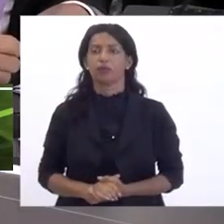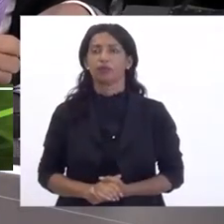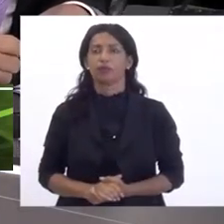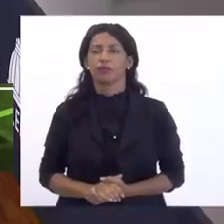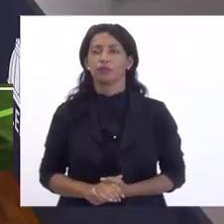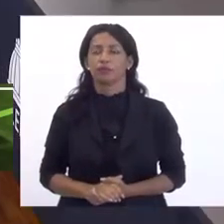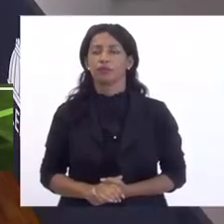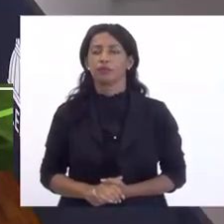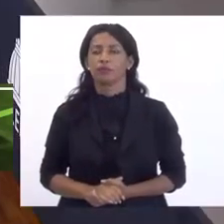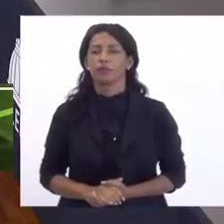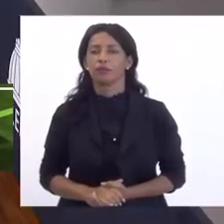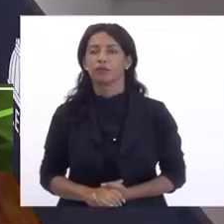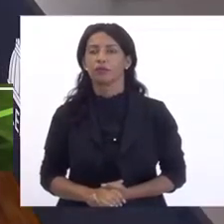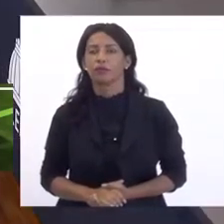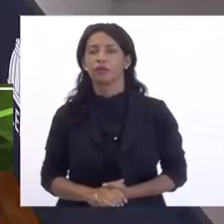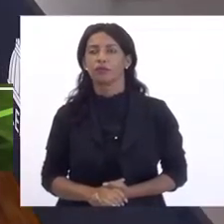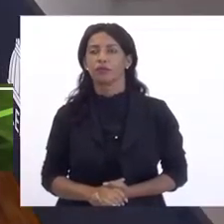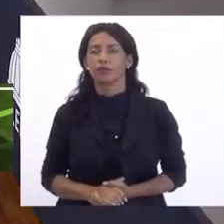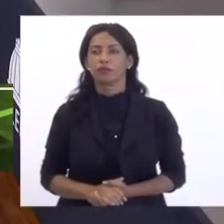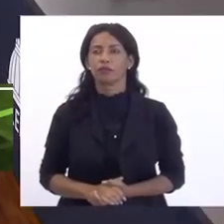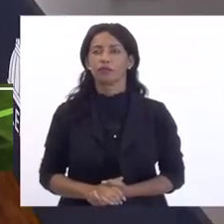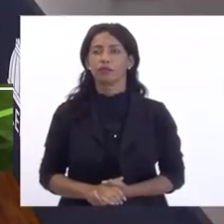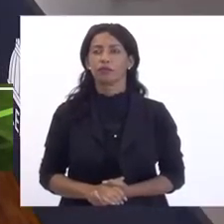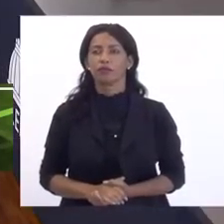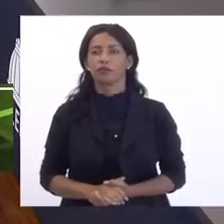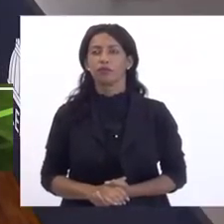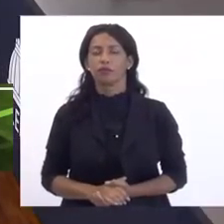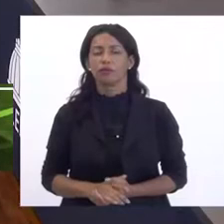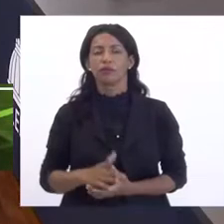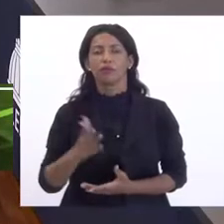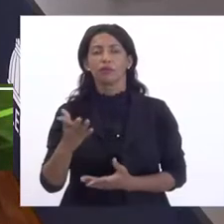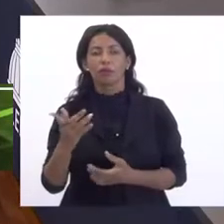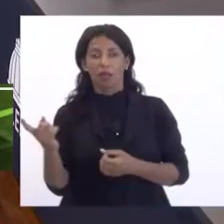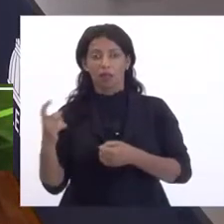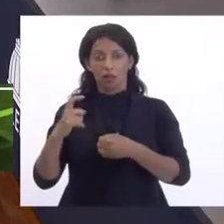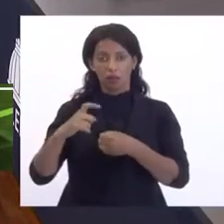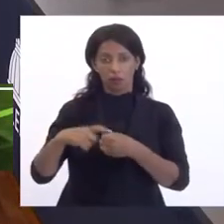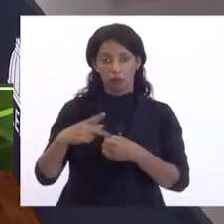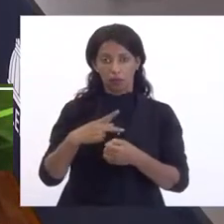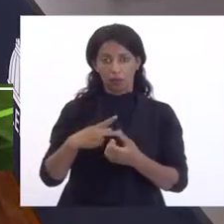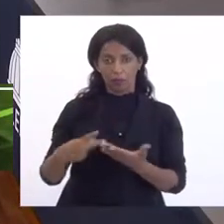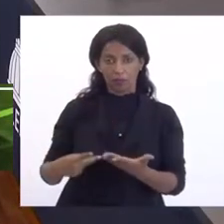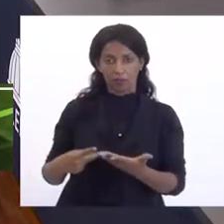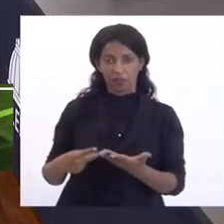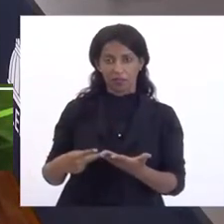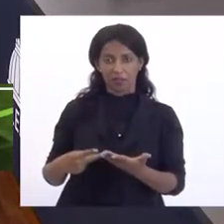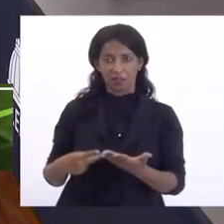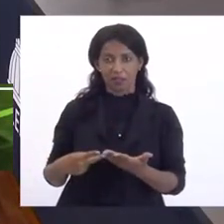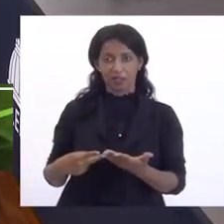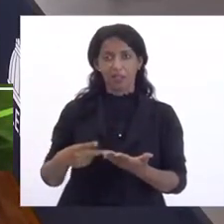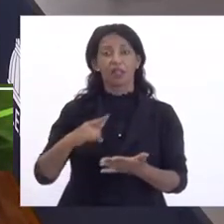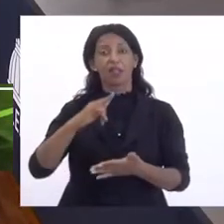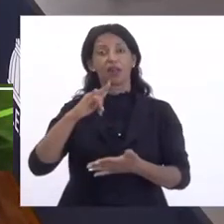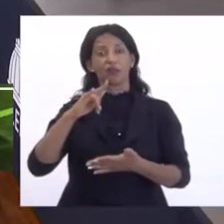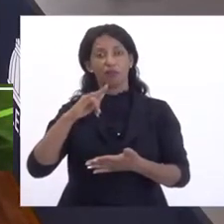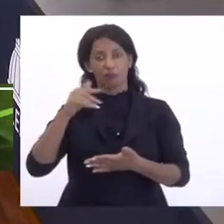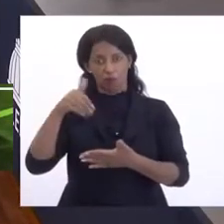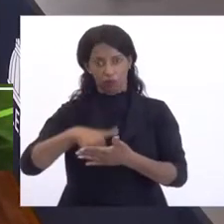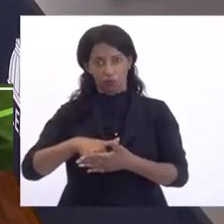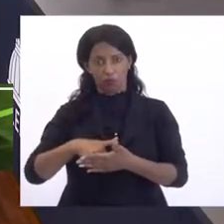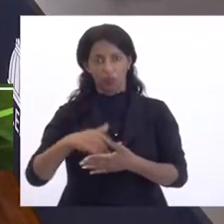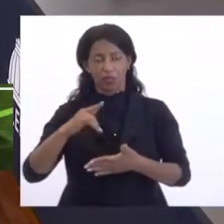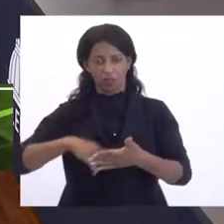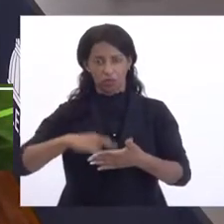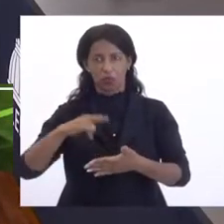Vossa Excelência vai emitir mais um voto ou devolvo à presidência? Não, agora vai votar as contas. Então, voto,